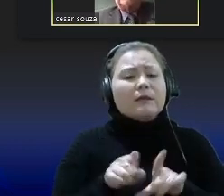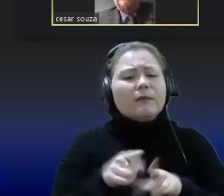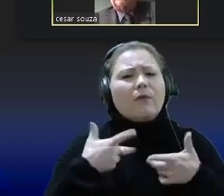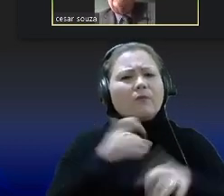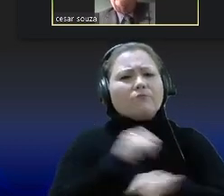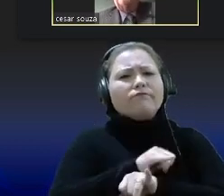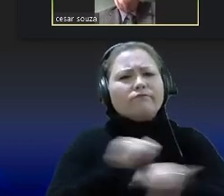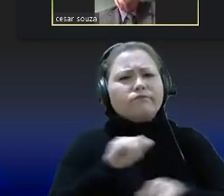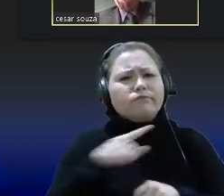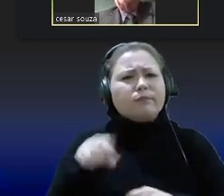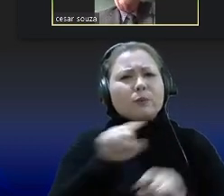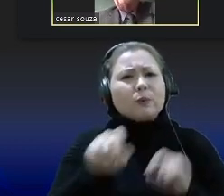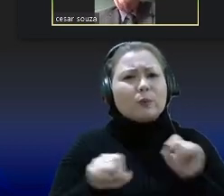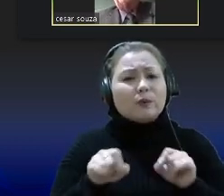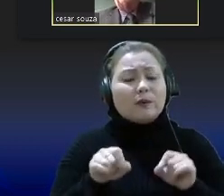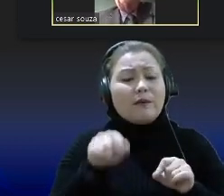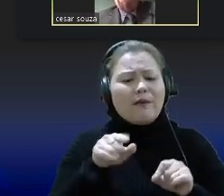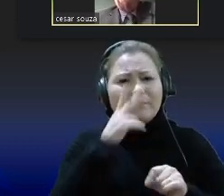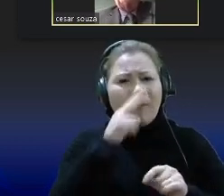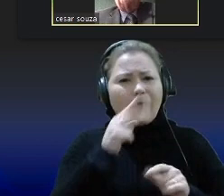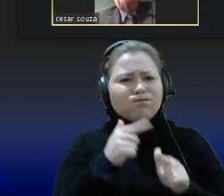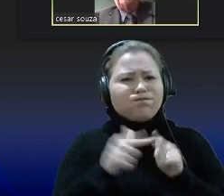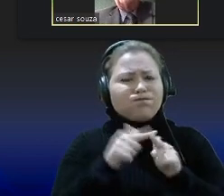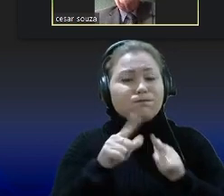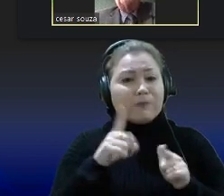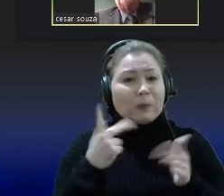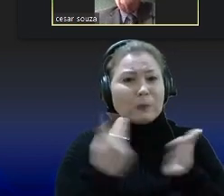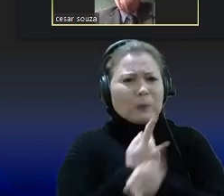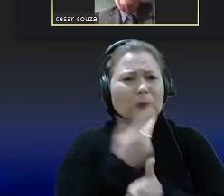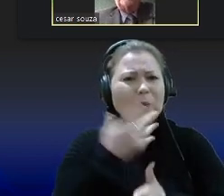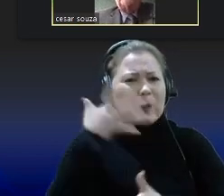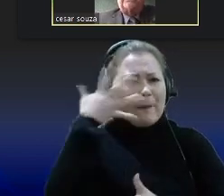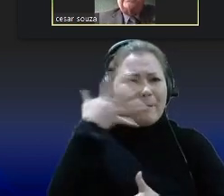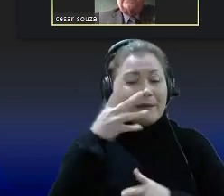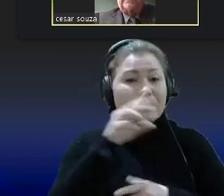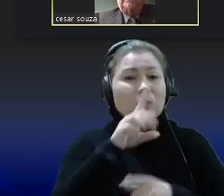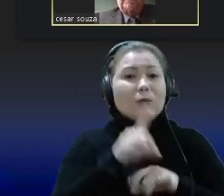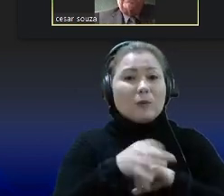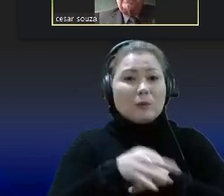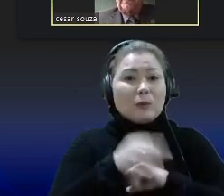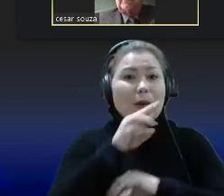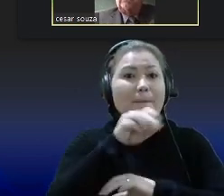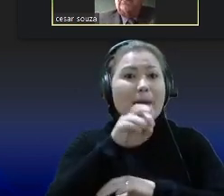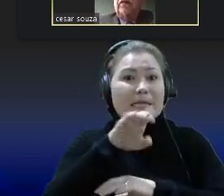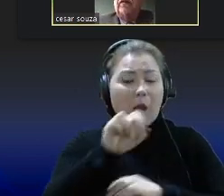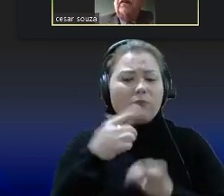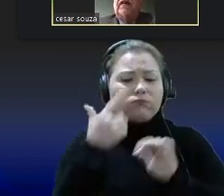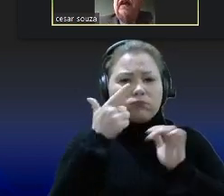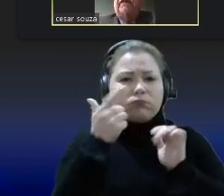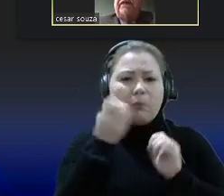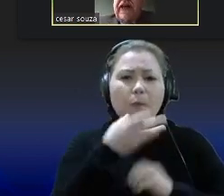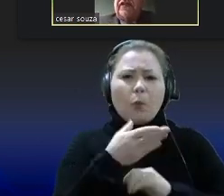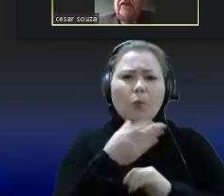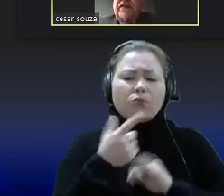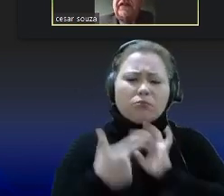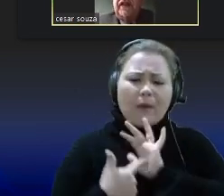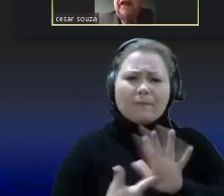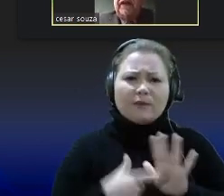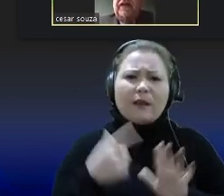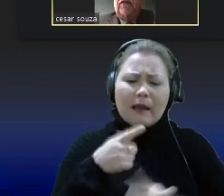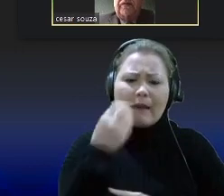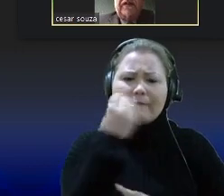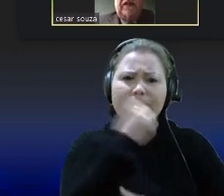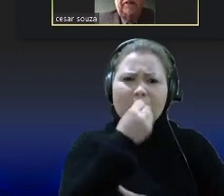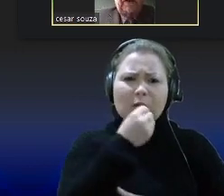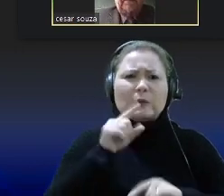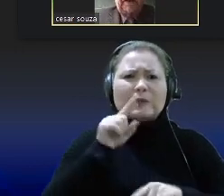que essa falha que deu na palestra do doutor Marcelo veio a calhar para mostrar como é frágil o